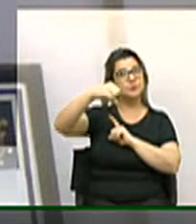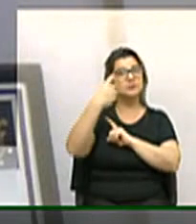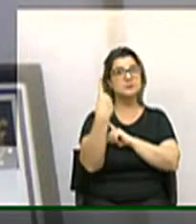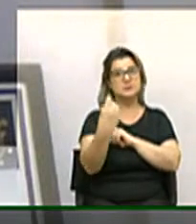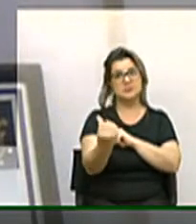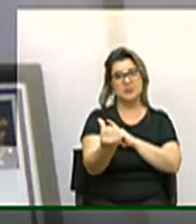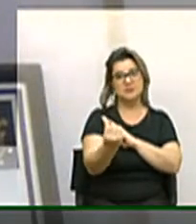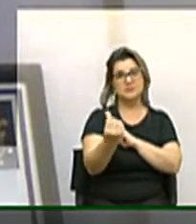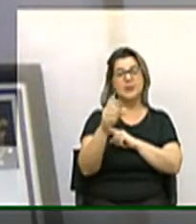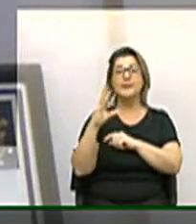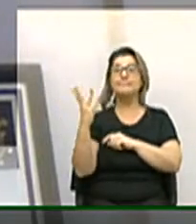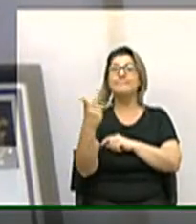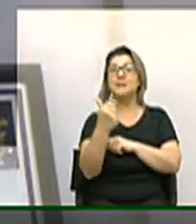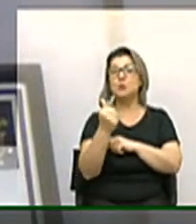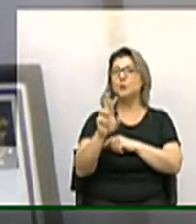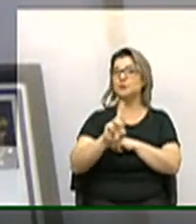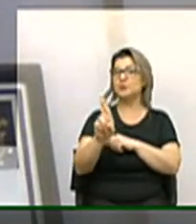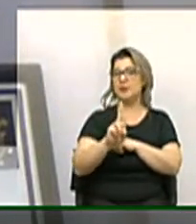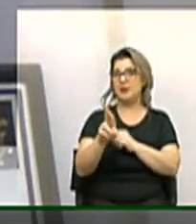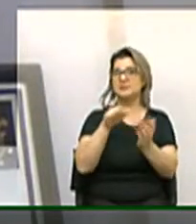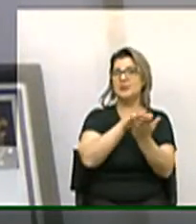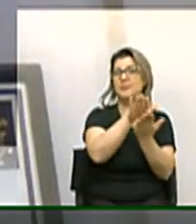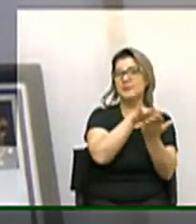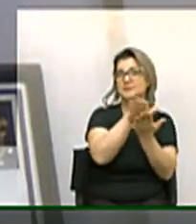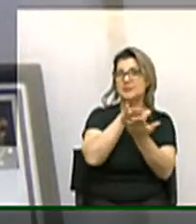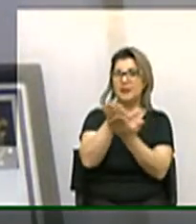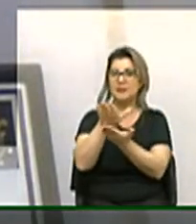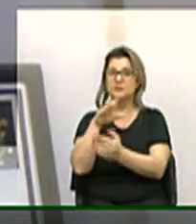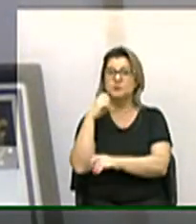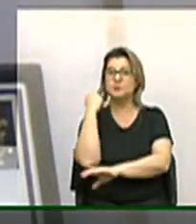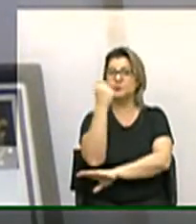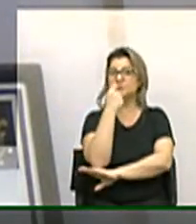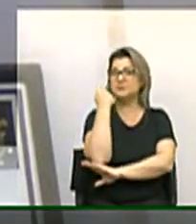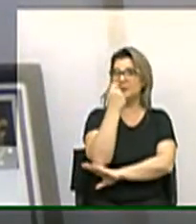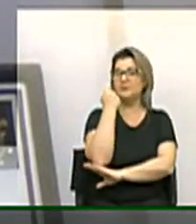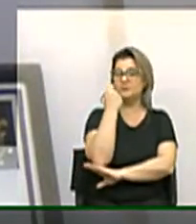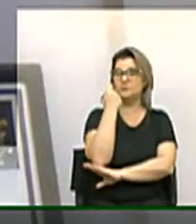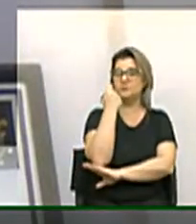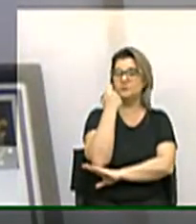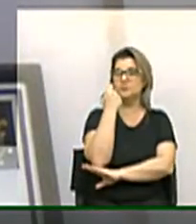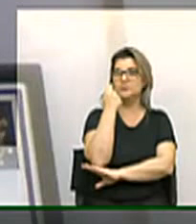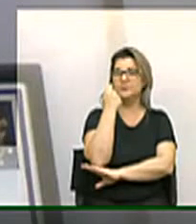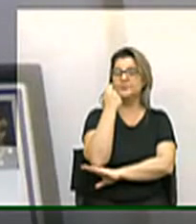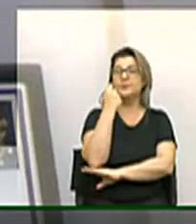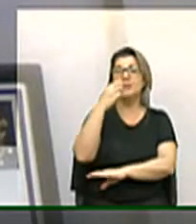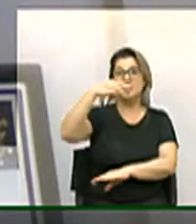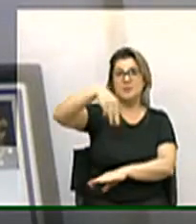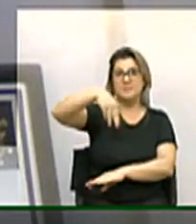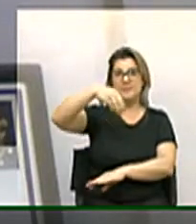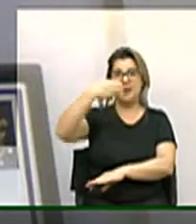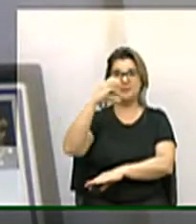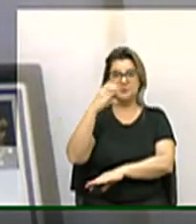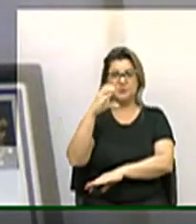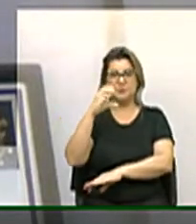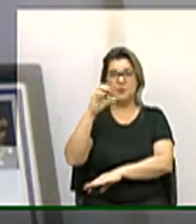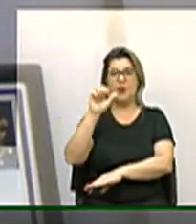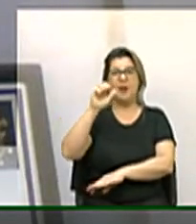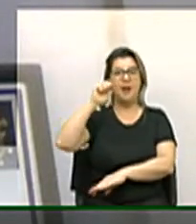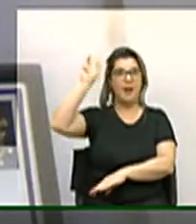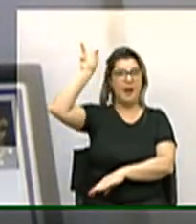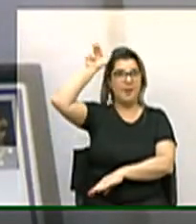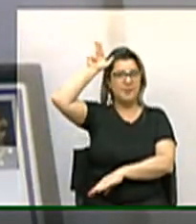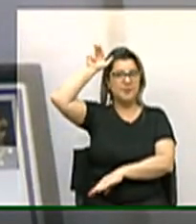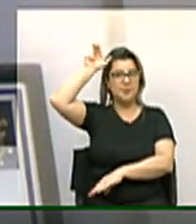reais que foram repassados para o Estado, repasses que foram feitos em março, abril e maio, o